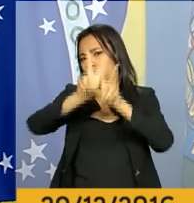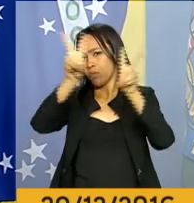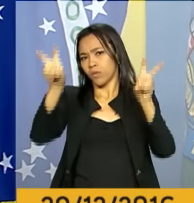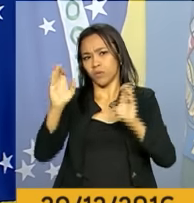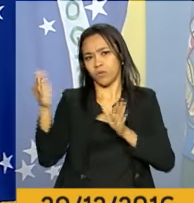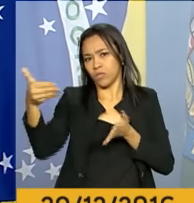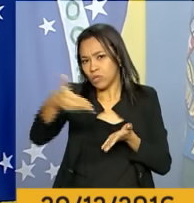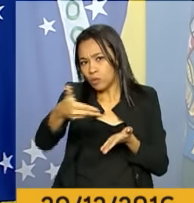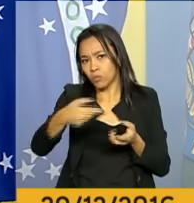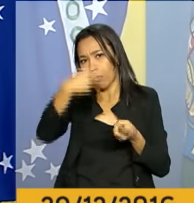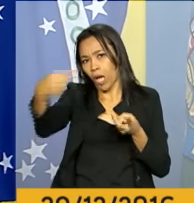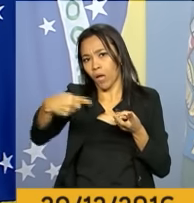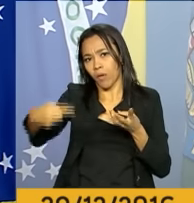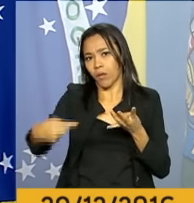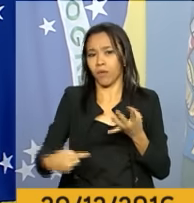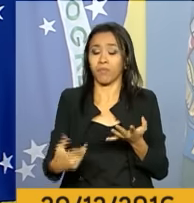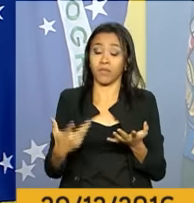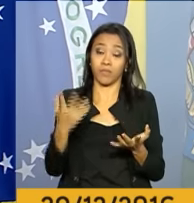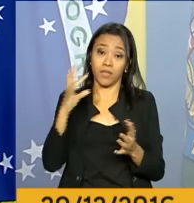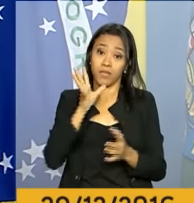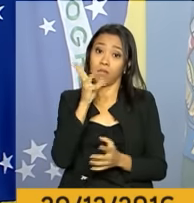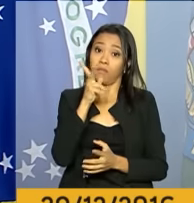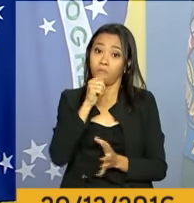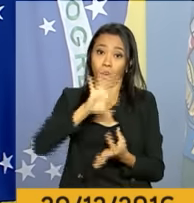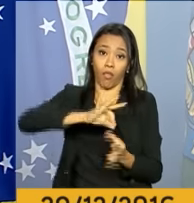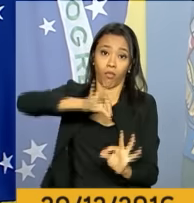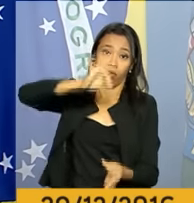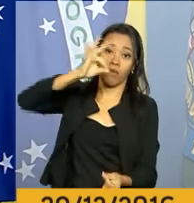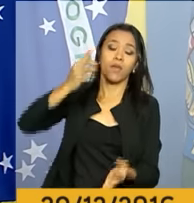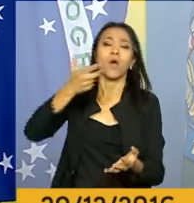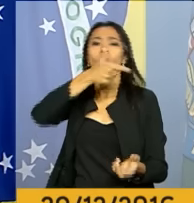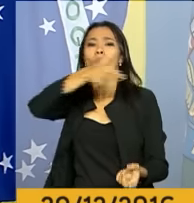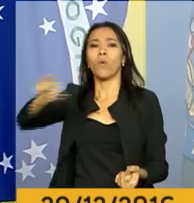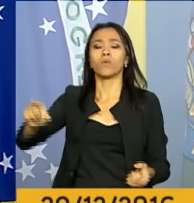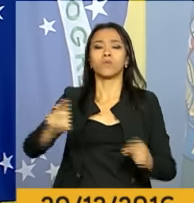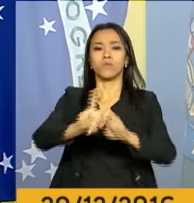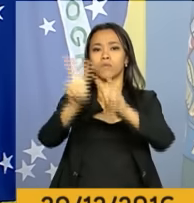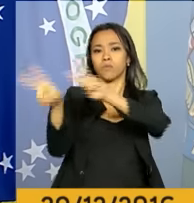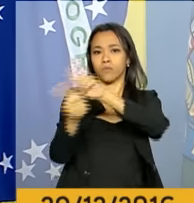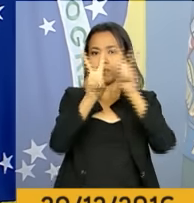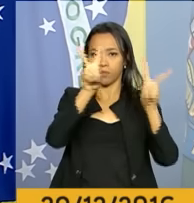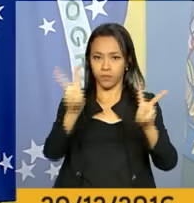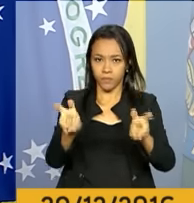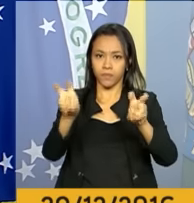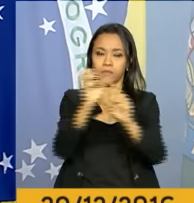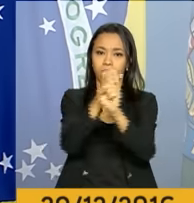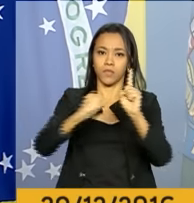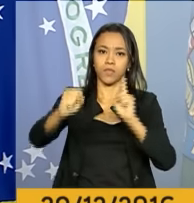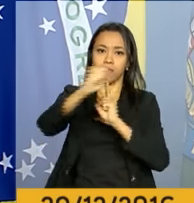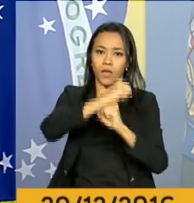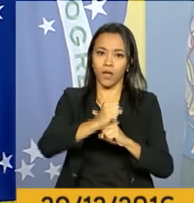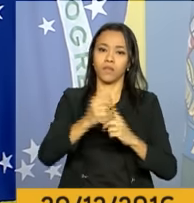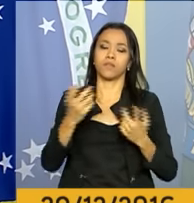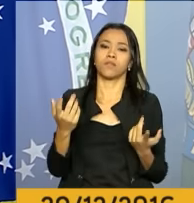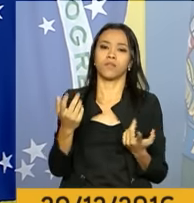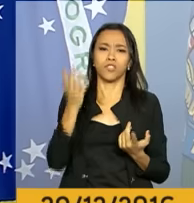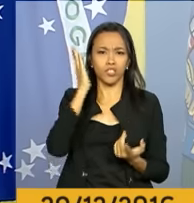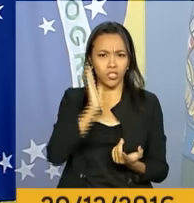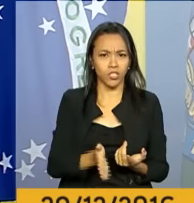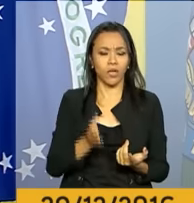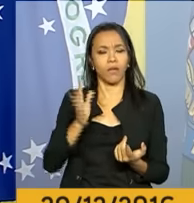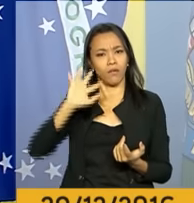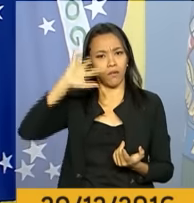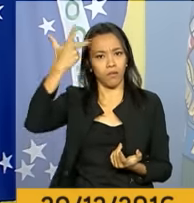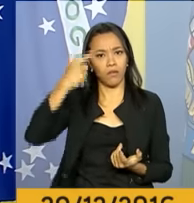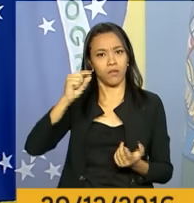que seria um longo balanço né as questões sociais que nós H enfrentamos e resolvemos